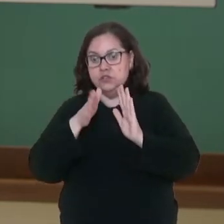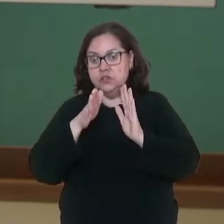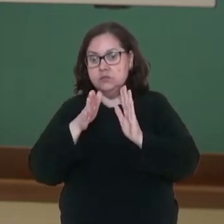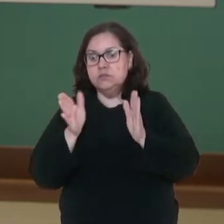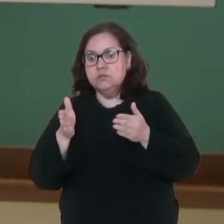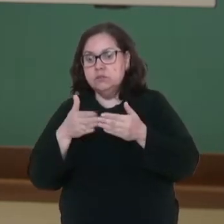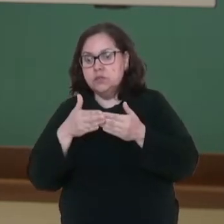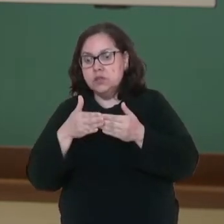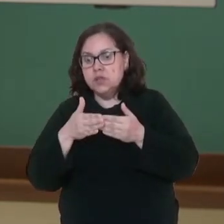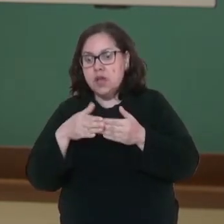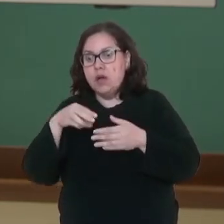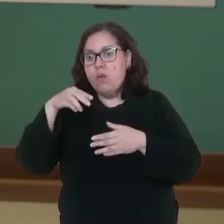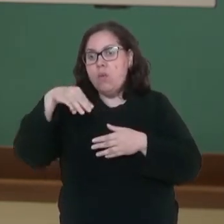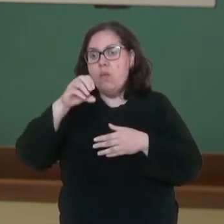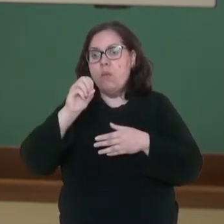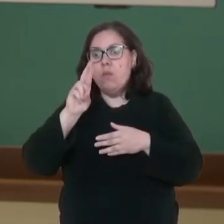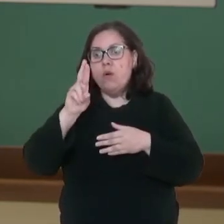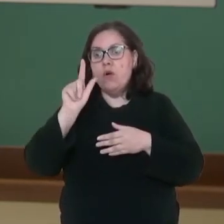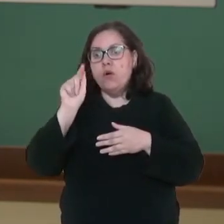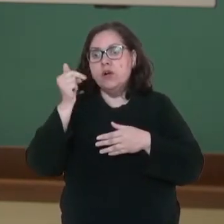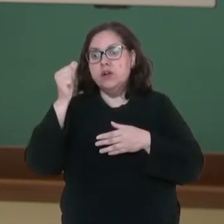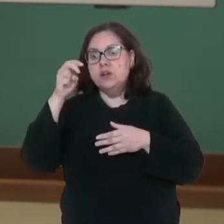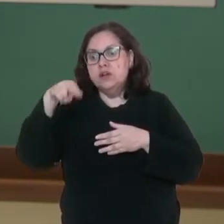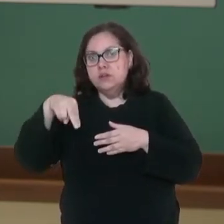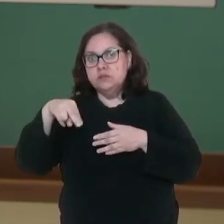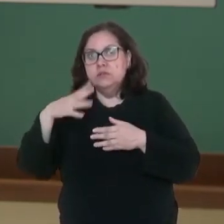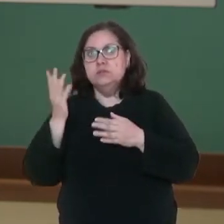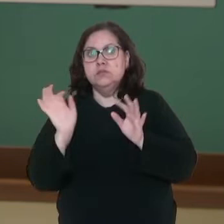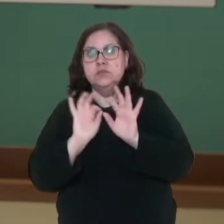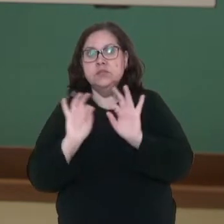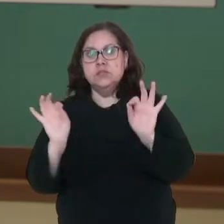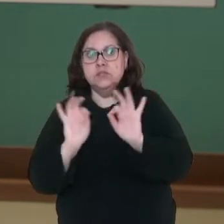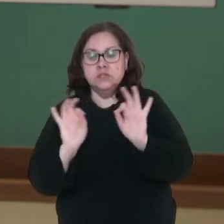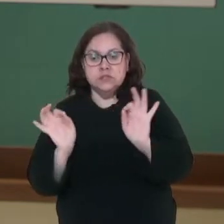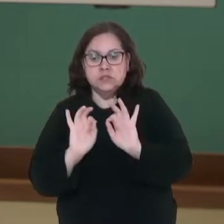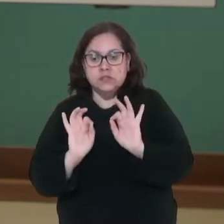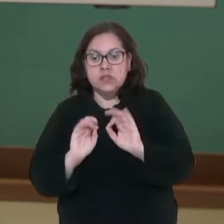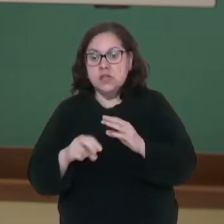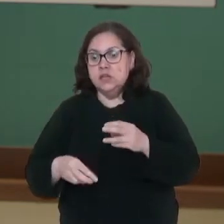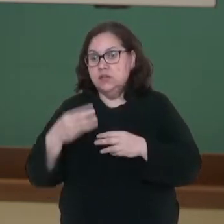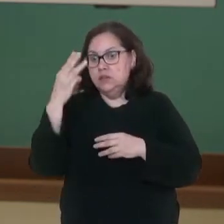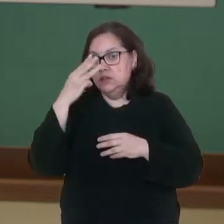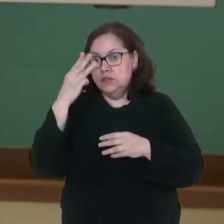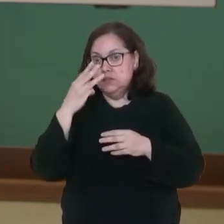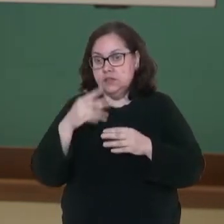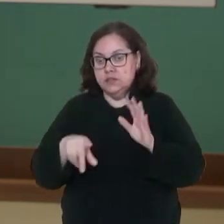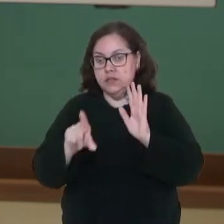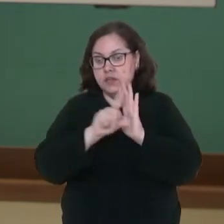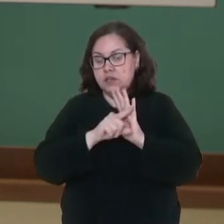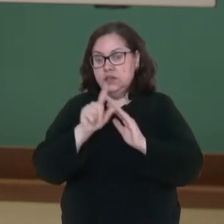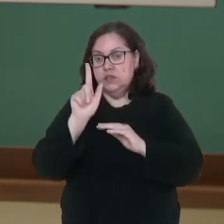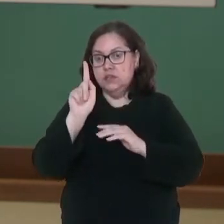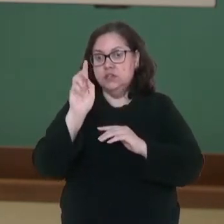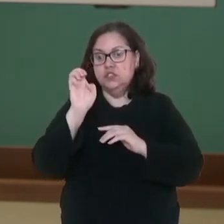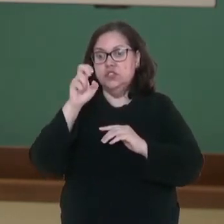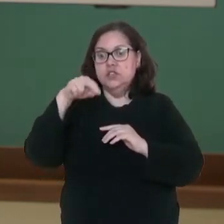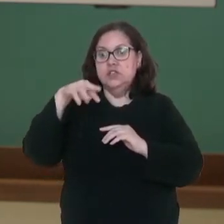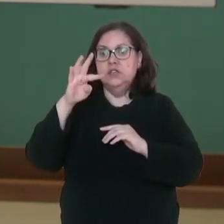associada mais a Morgan. E a gente vai chamar ela simplesmente de terceira lei da genética. Não é